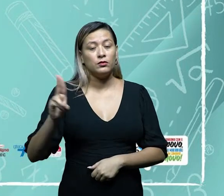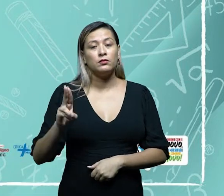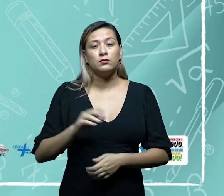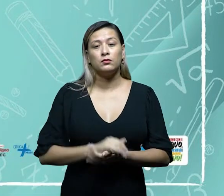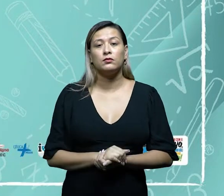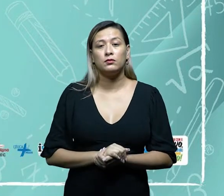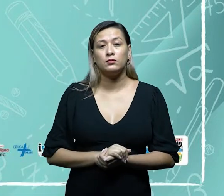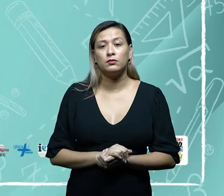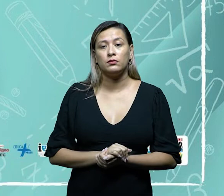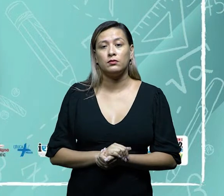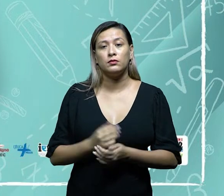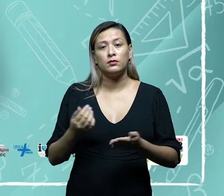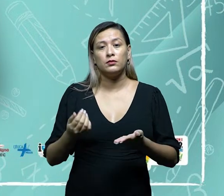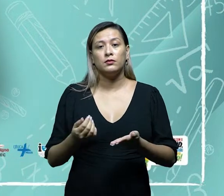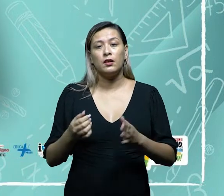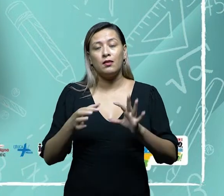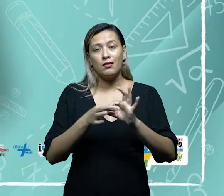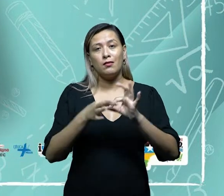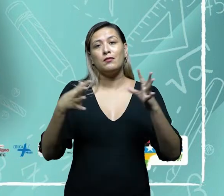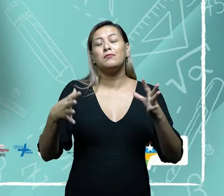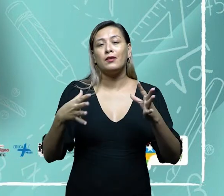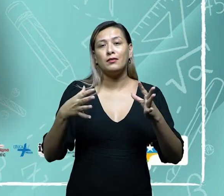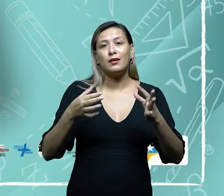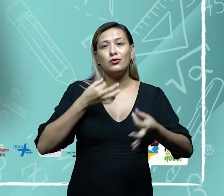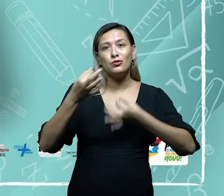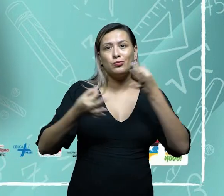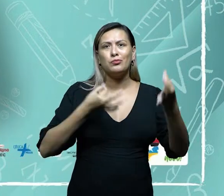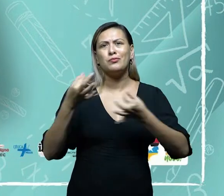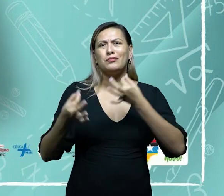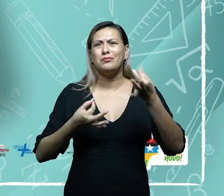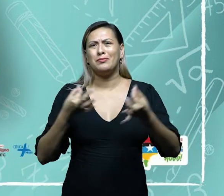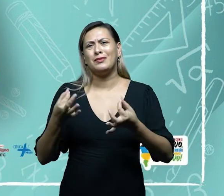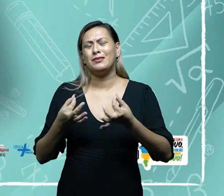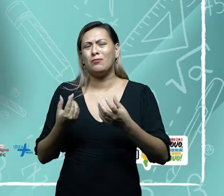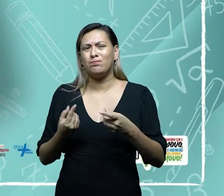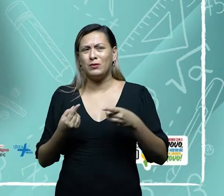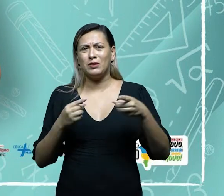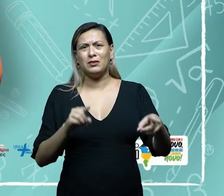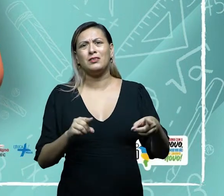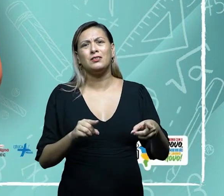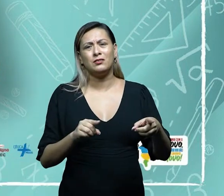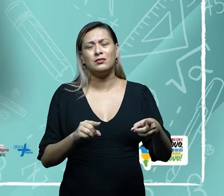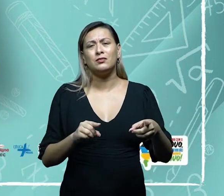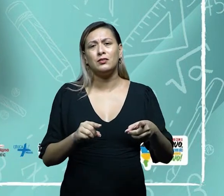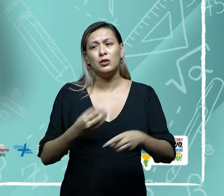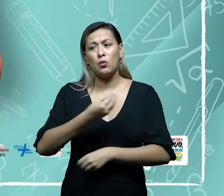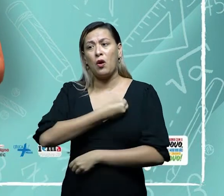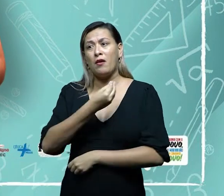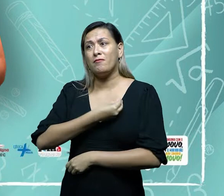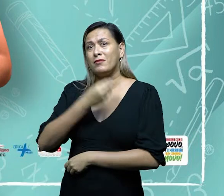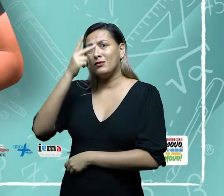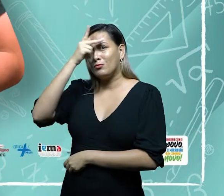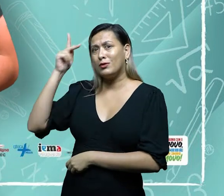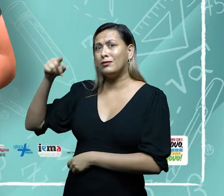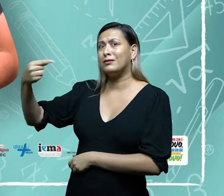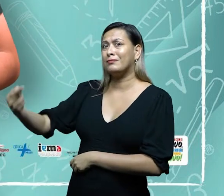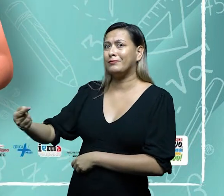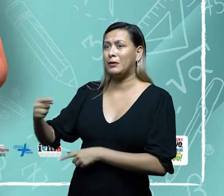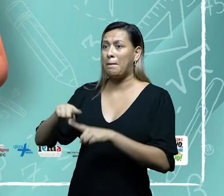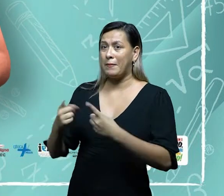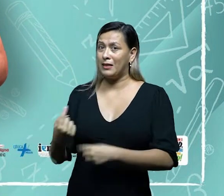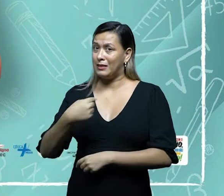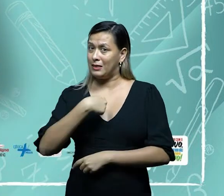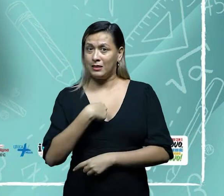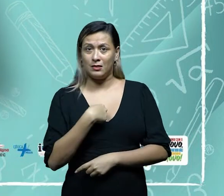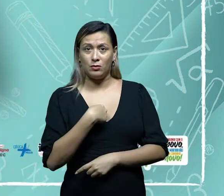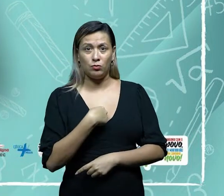expressão, e violo a vida privada de outras pessoas. De fato, eu não posso fazer isso, né?